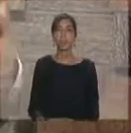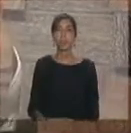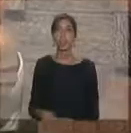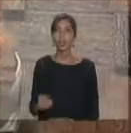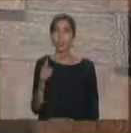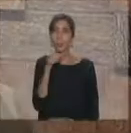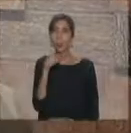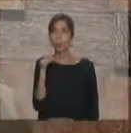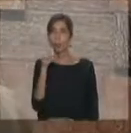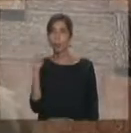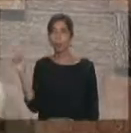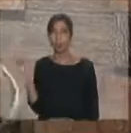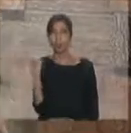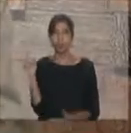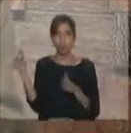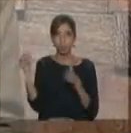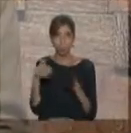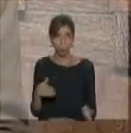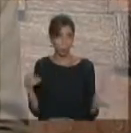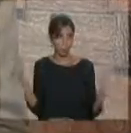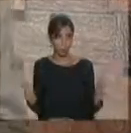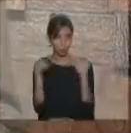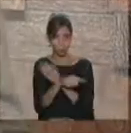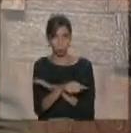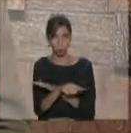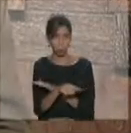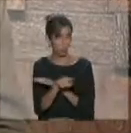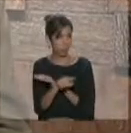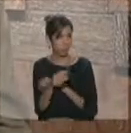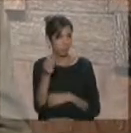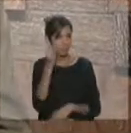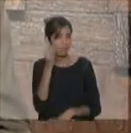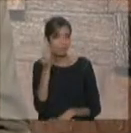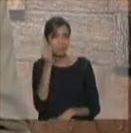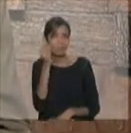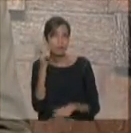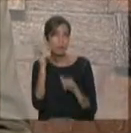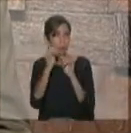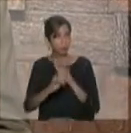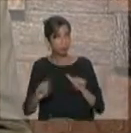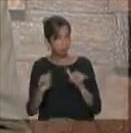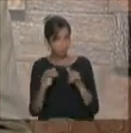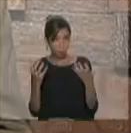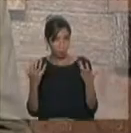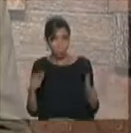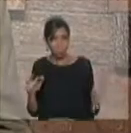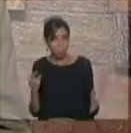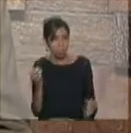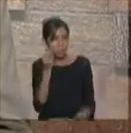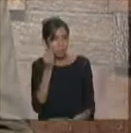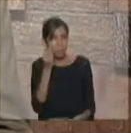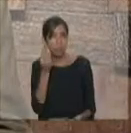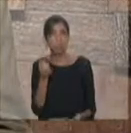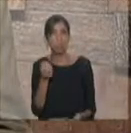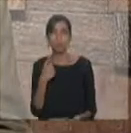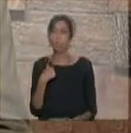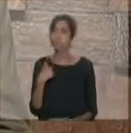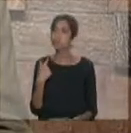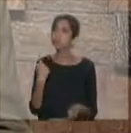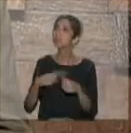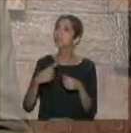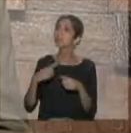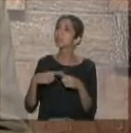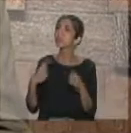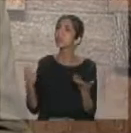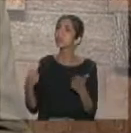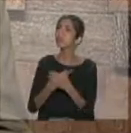quando chega uma moça e diz assim, você não gostaria de experimentar a publicidade, trabalhar em publicidade? Eu disse, por que